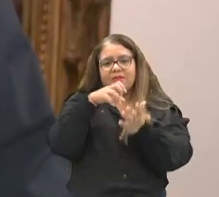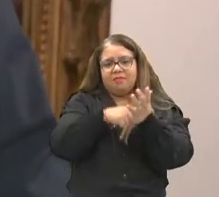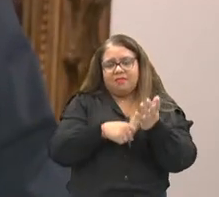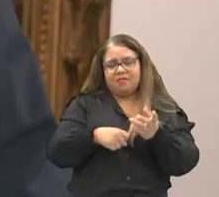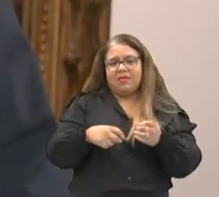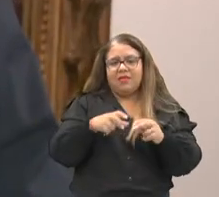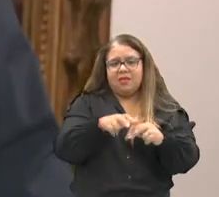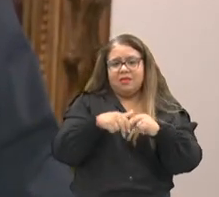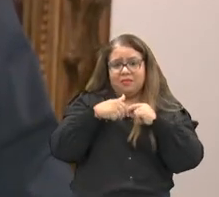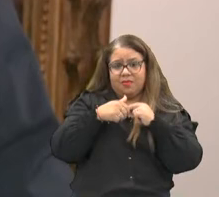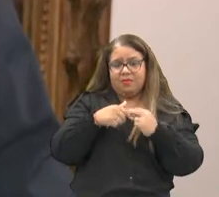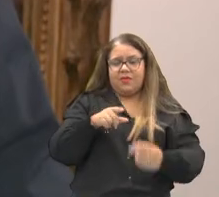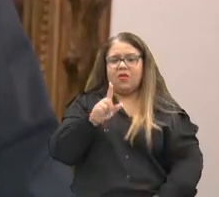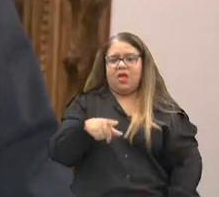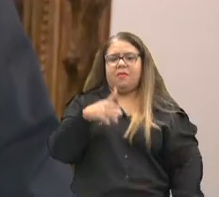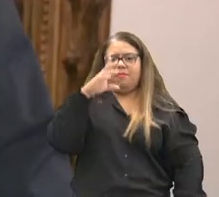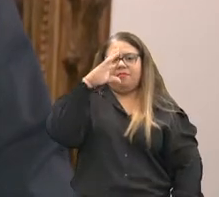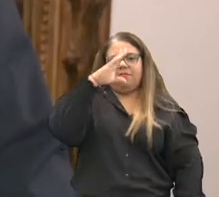regime ditatorial,